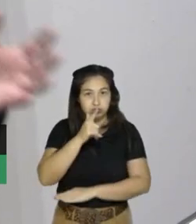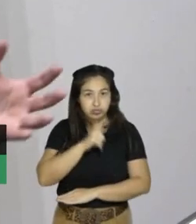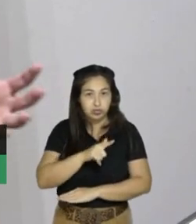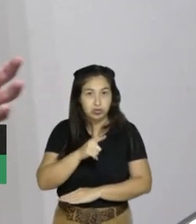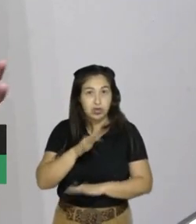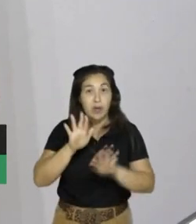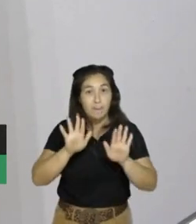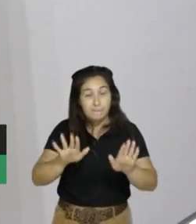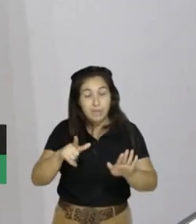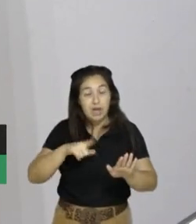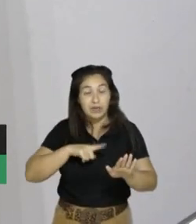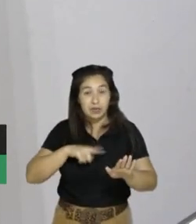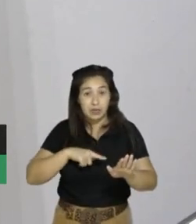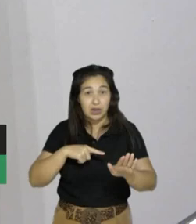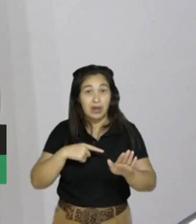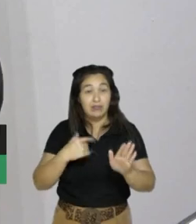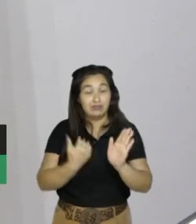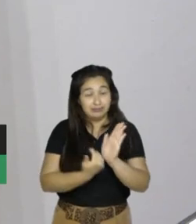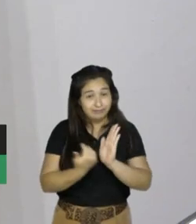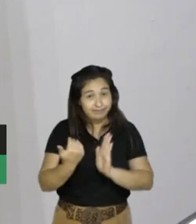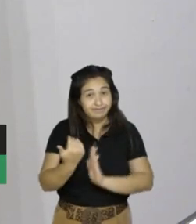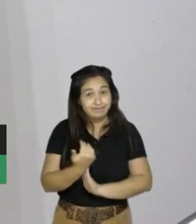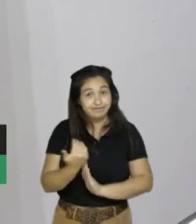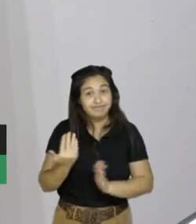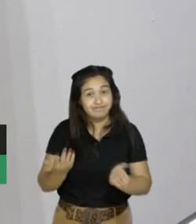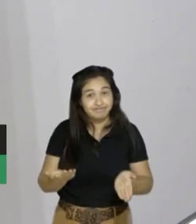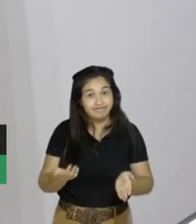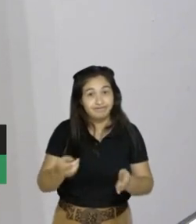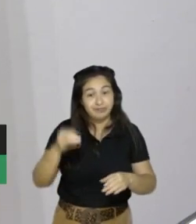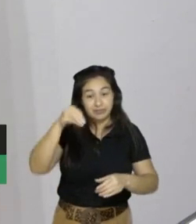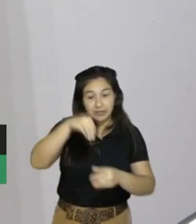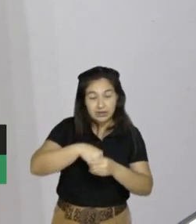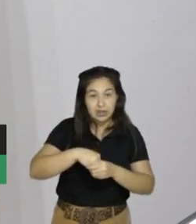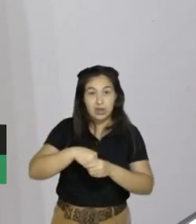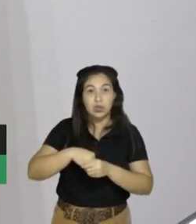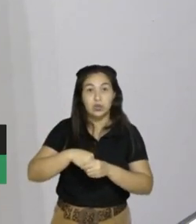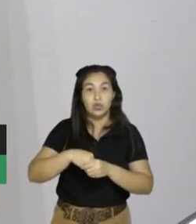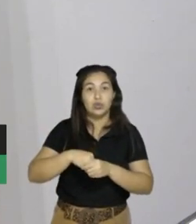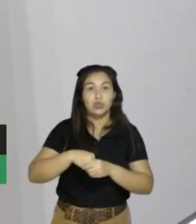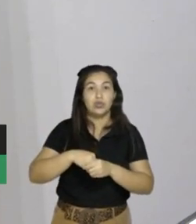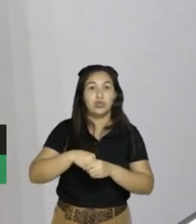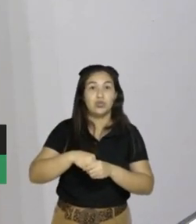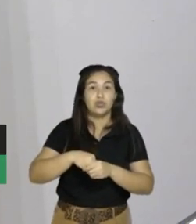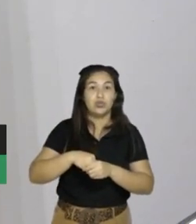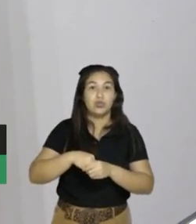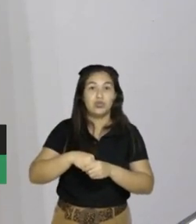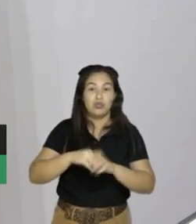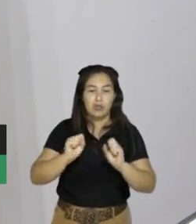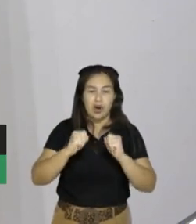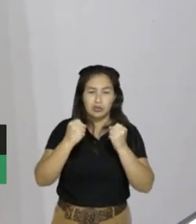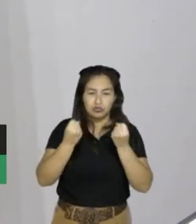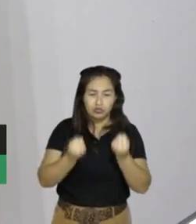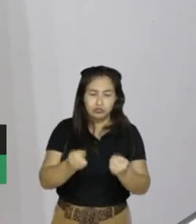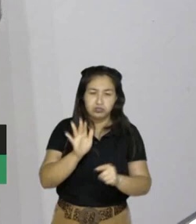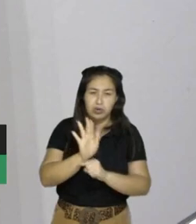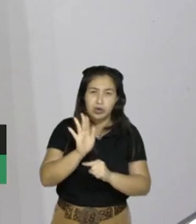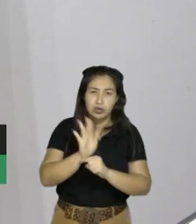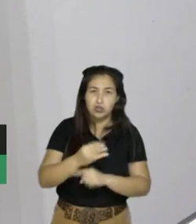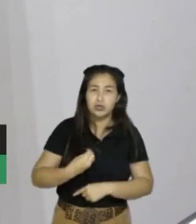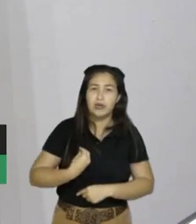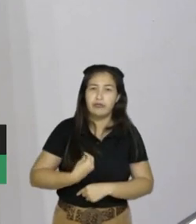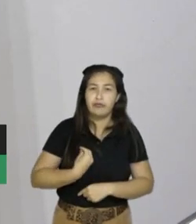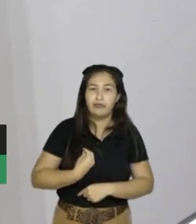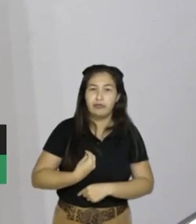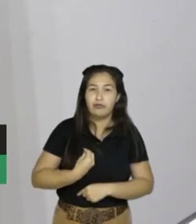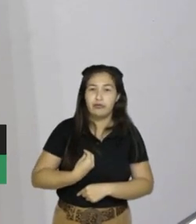demais cirurgias que estão realizadas dentro desse mutirão da vida nesse mutirão da mobilidade de voltar